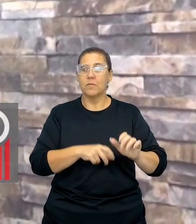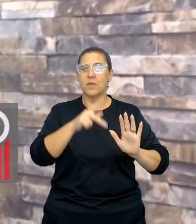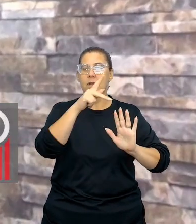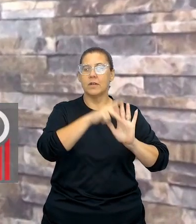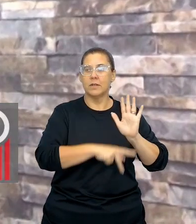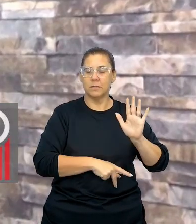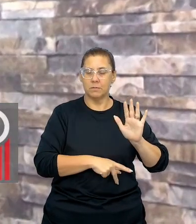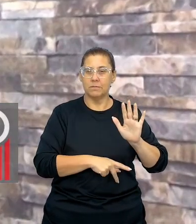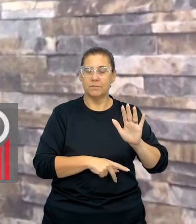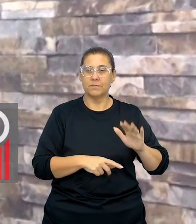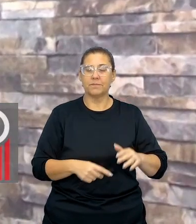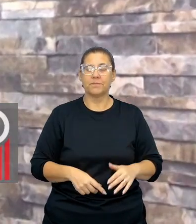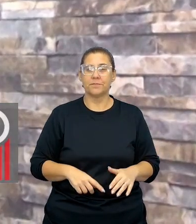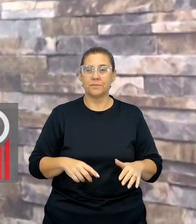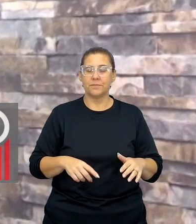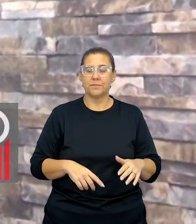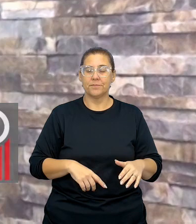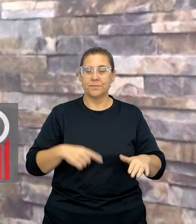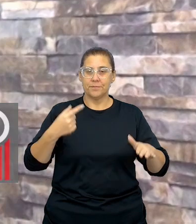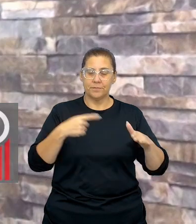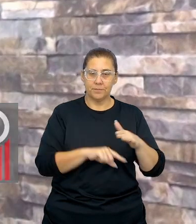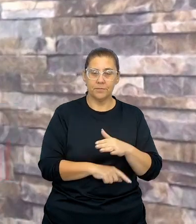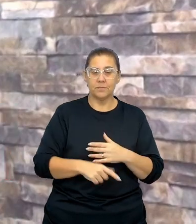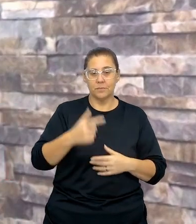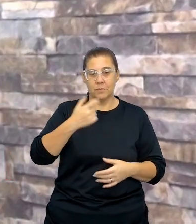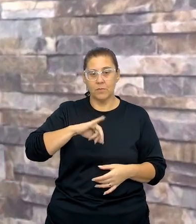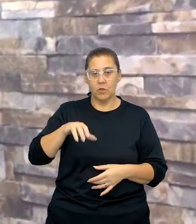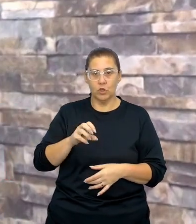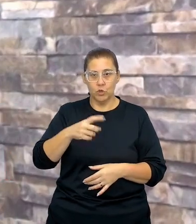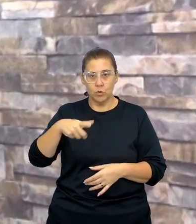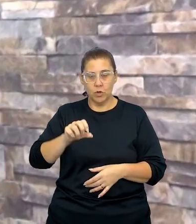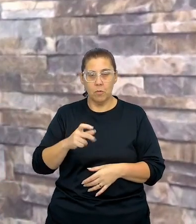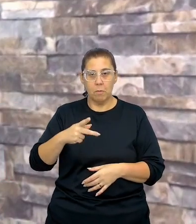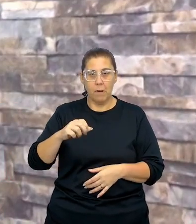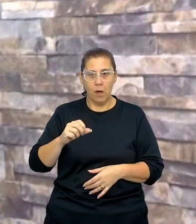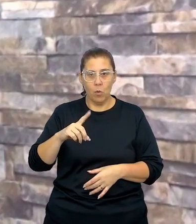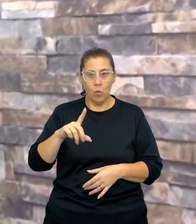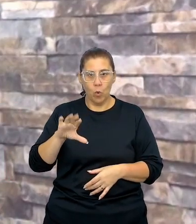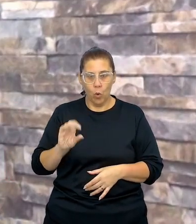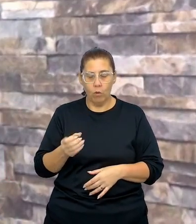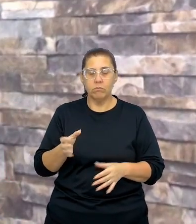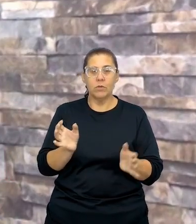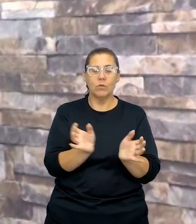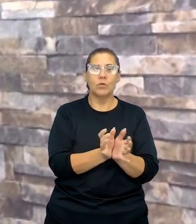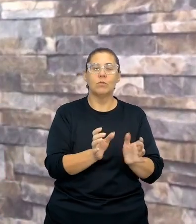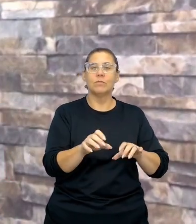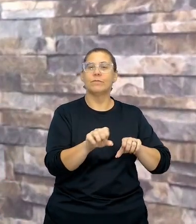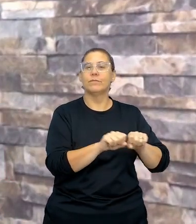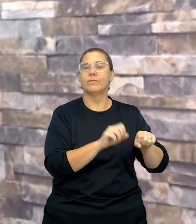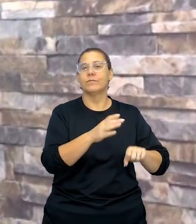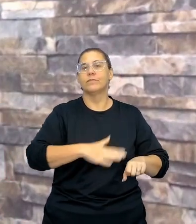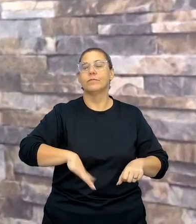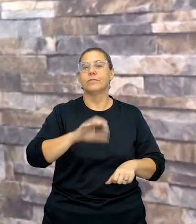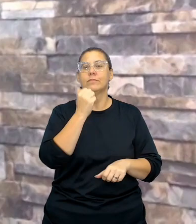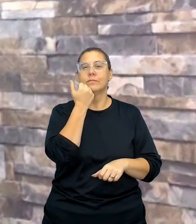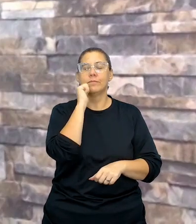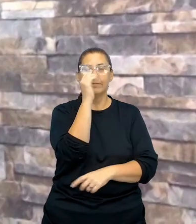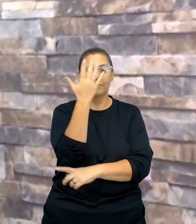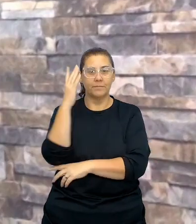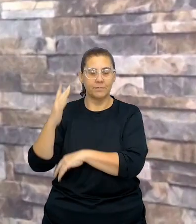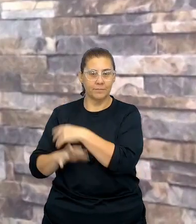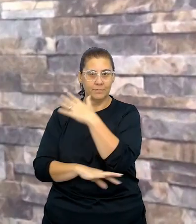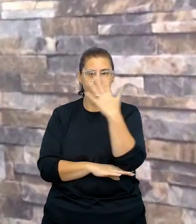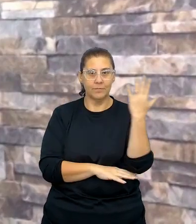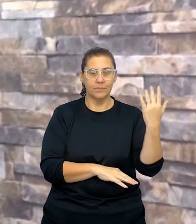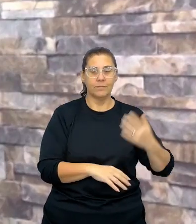de Recuperação e Aprofundamento. Eu me chamo João Paulo Stacconi, eu faço parte da equipe formativa da área de Ciências da Natureza,